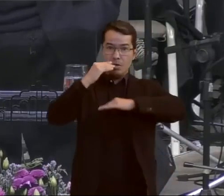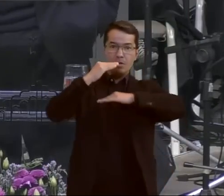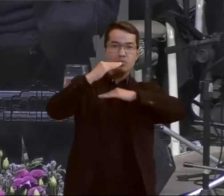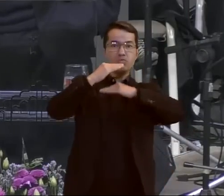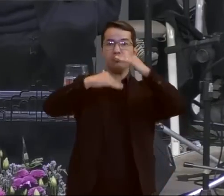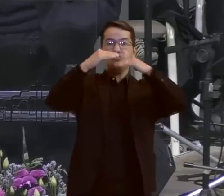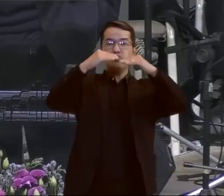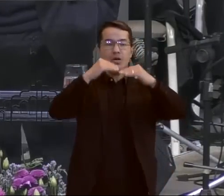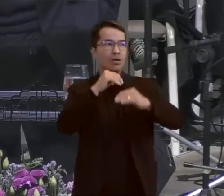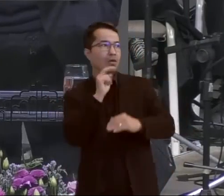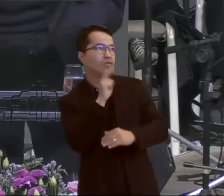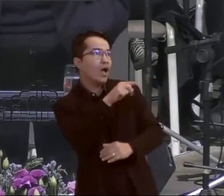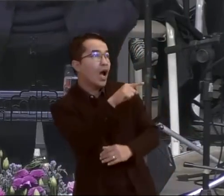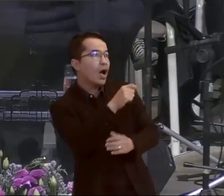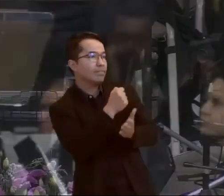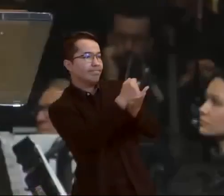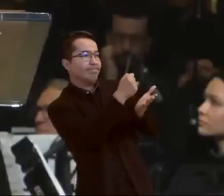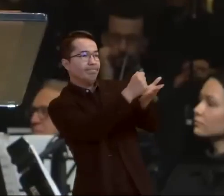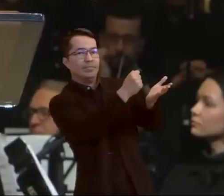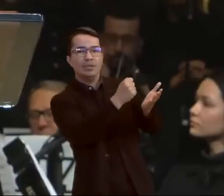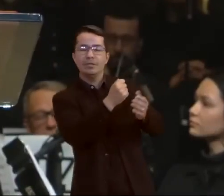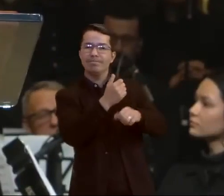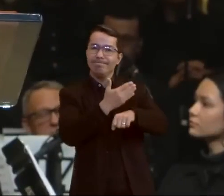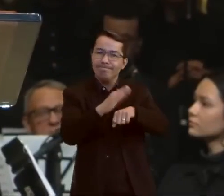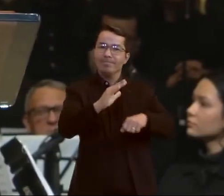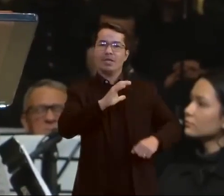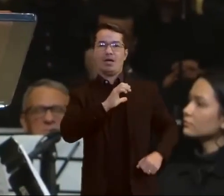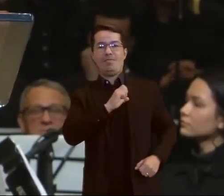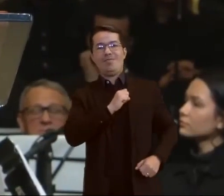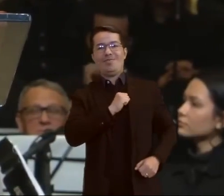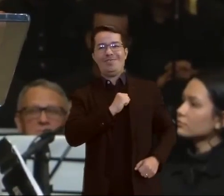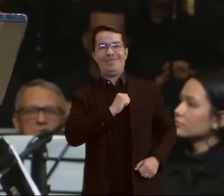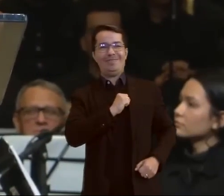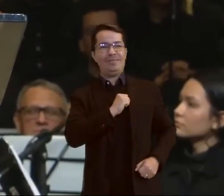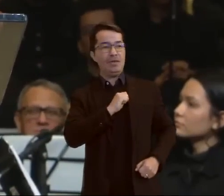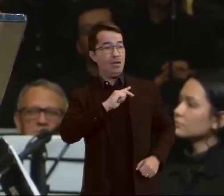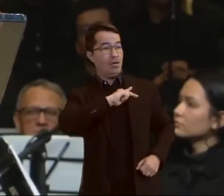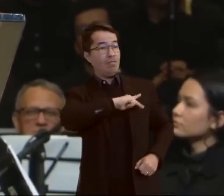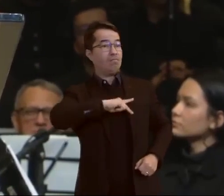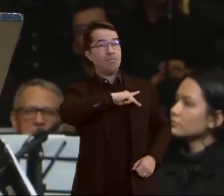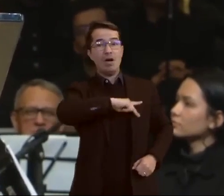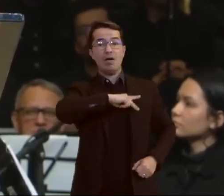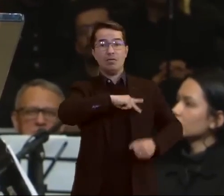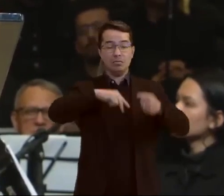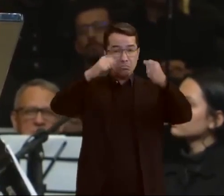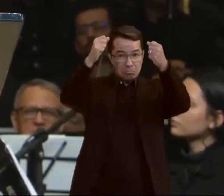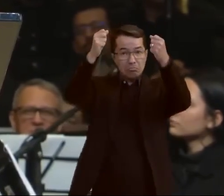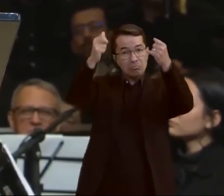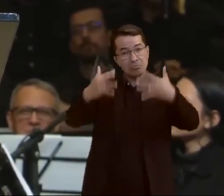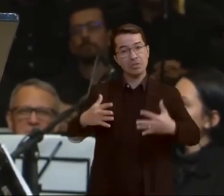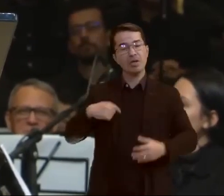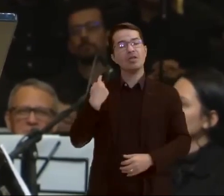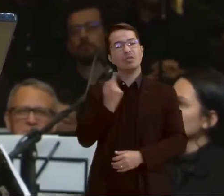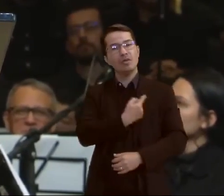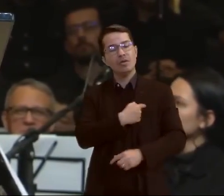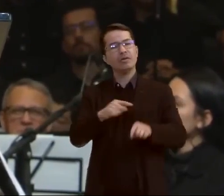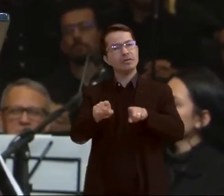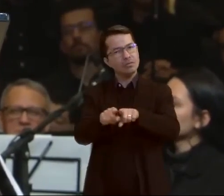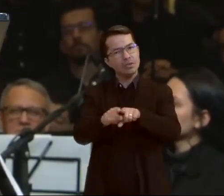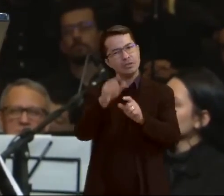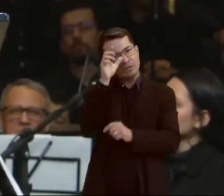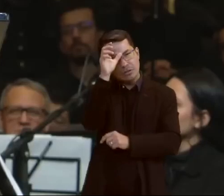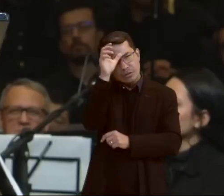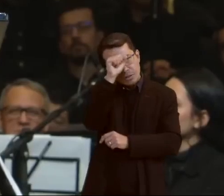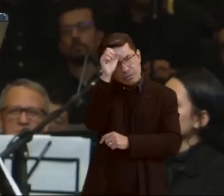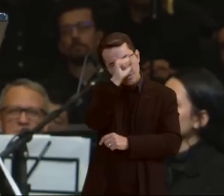meio do amor. E aí então Paulo vai dizer, olha, a maturidade vai ensinar a gente também a amar, e a gente vai estudar isso aqui nesse